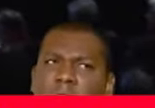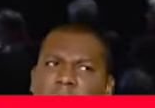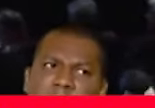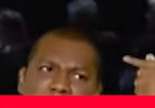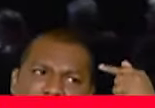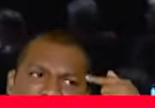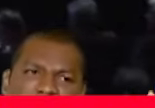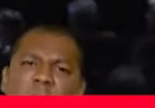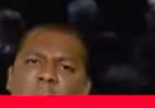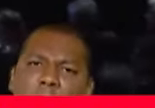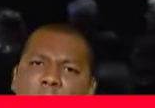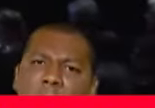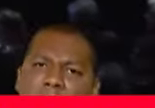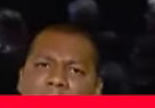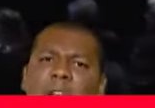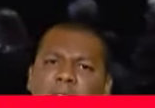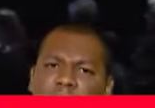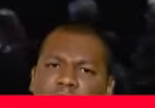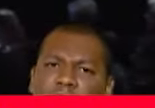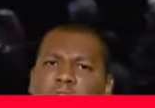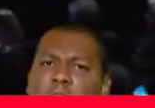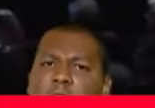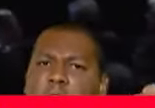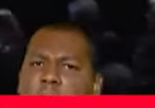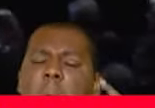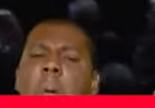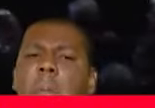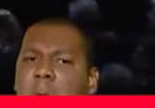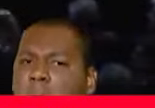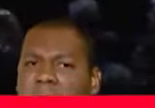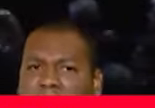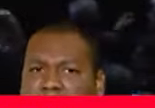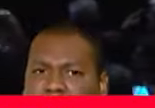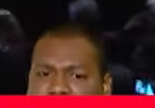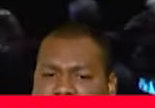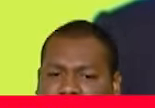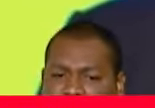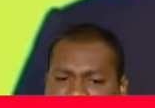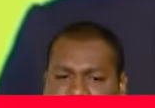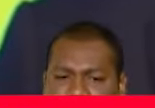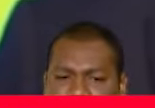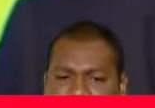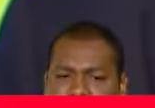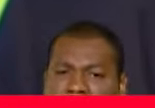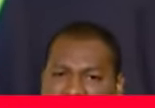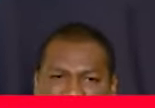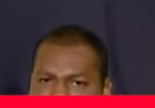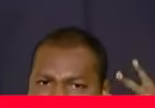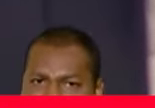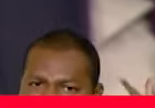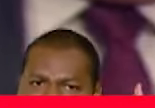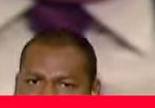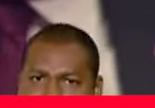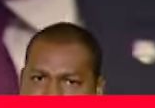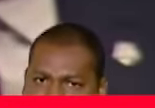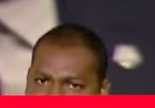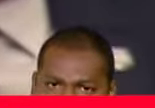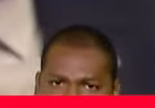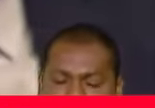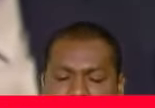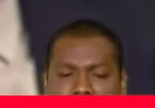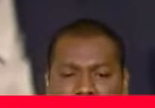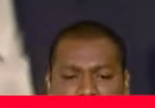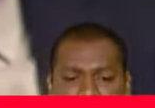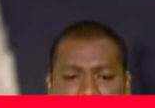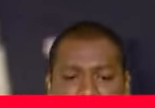aqui. Isso aqui é um ato público? Não é. Isso aqui é uma palestra? Não é. Isso aqui,